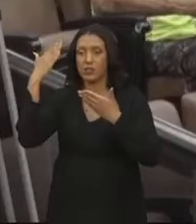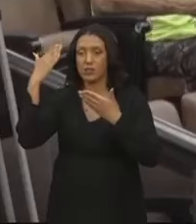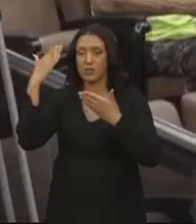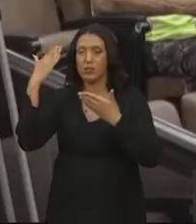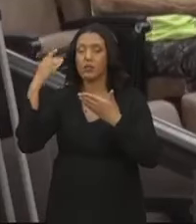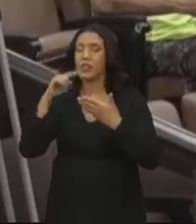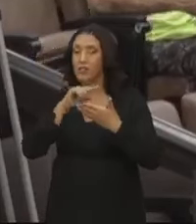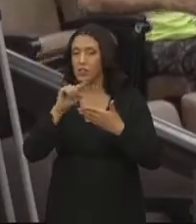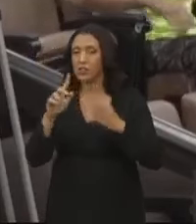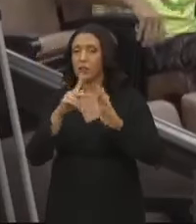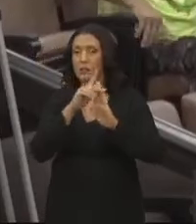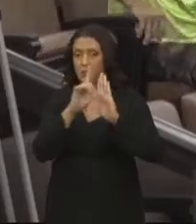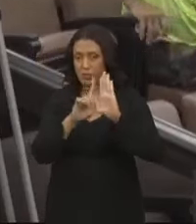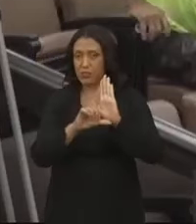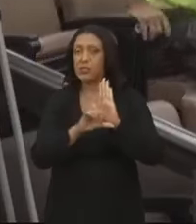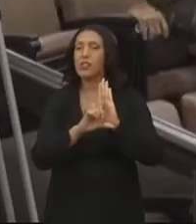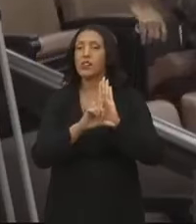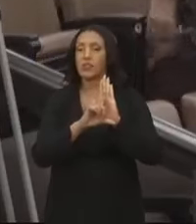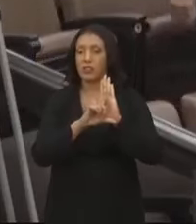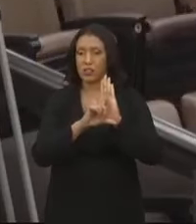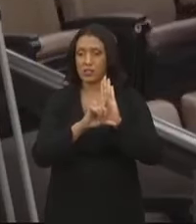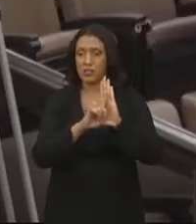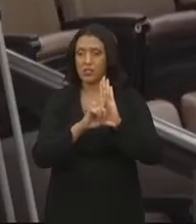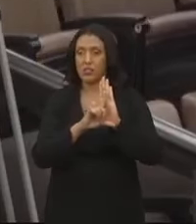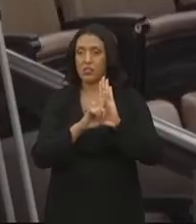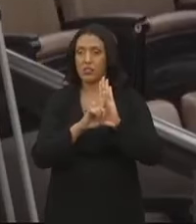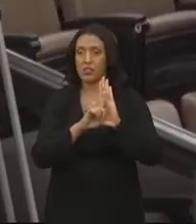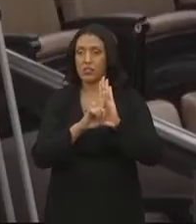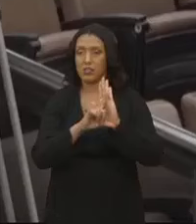esse projeto de lei